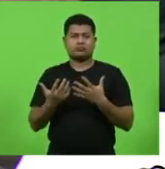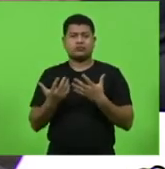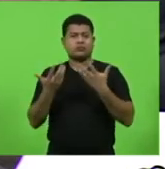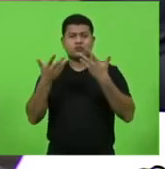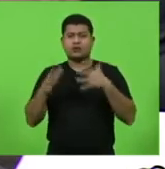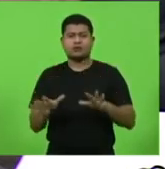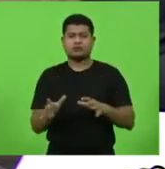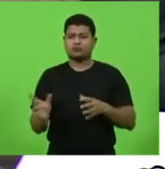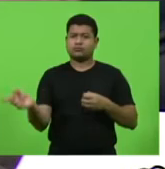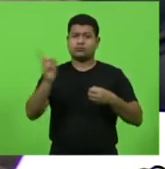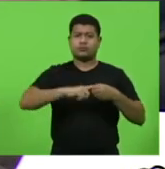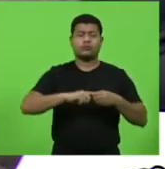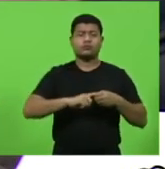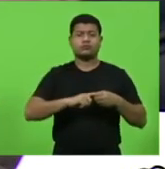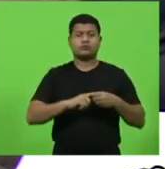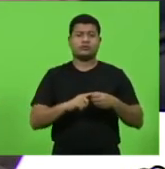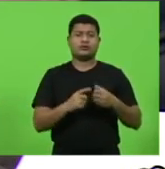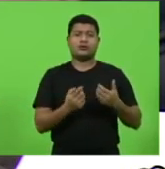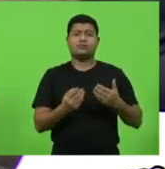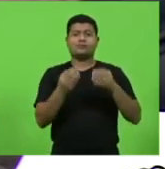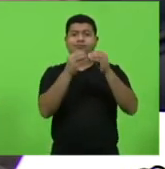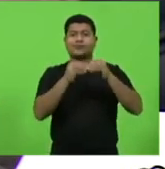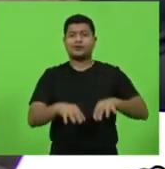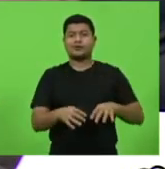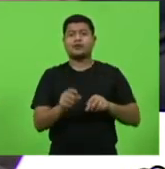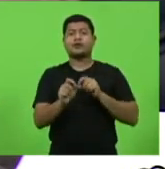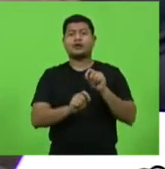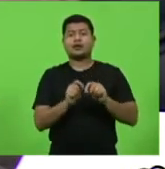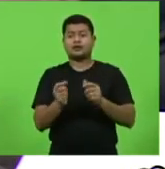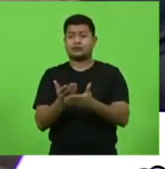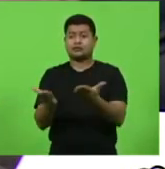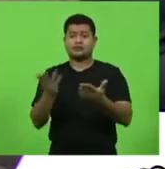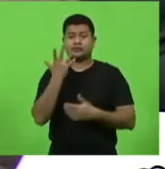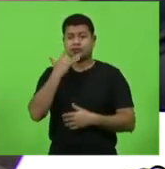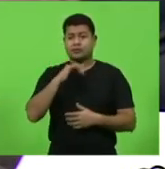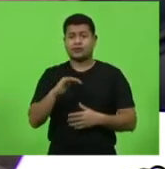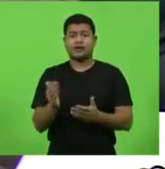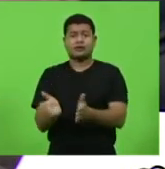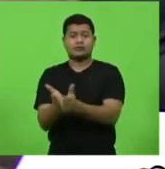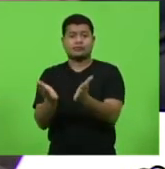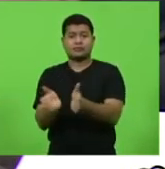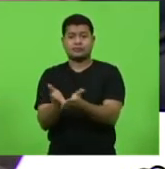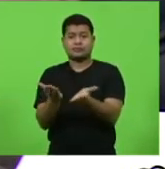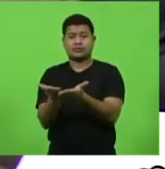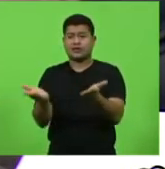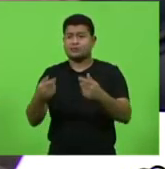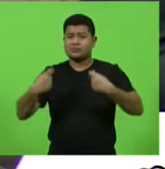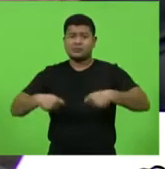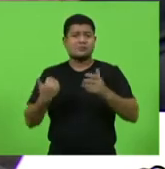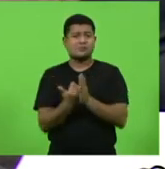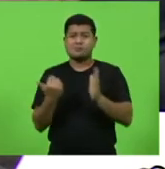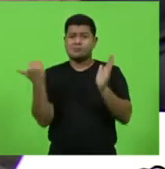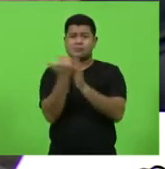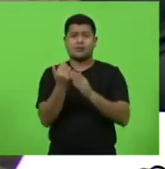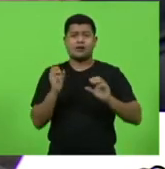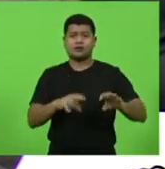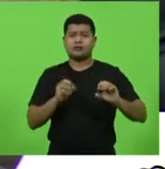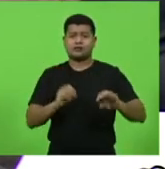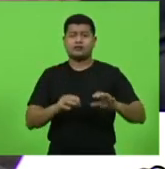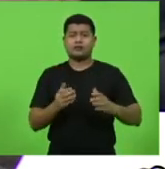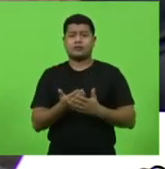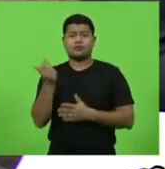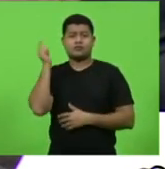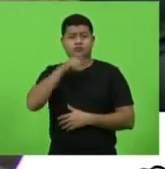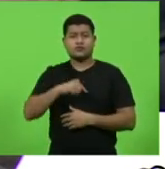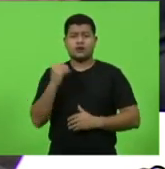retornar, prejudicando justamente as crianças mais humildes, que mais precisam de educação para conseguirem vencer